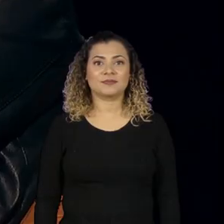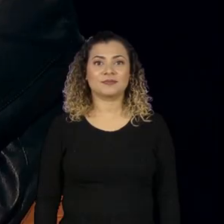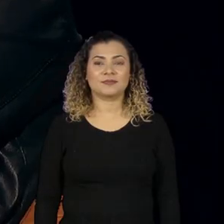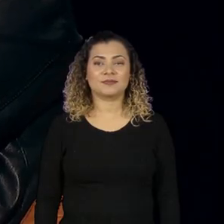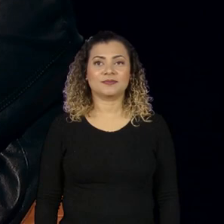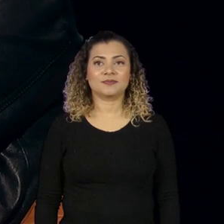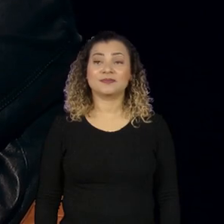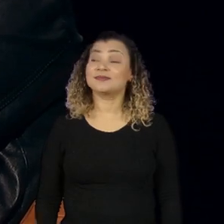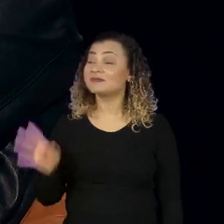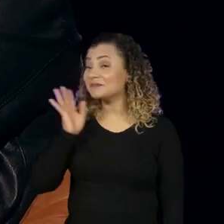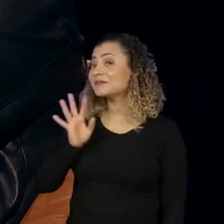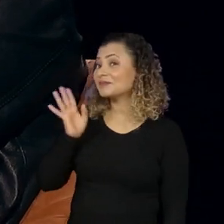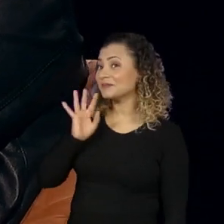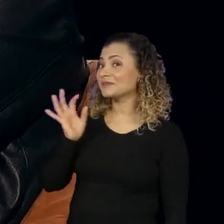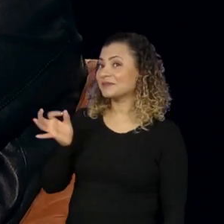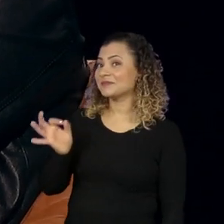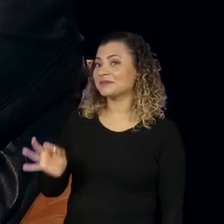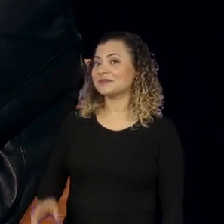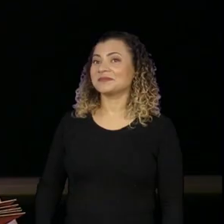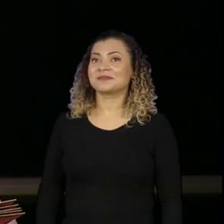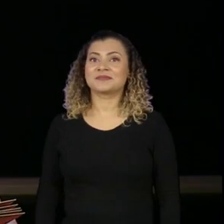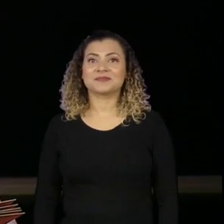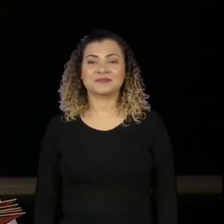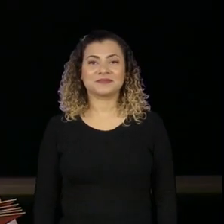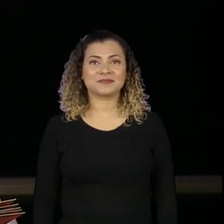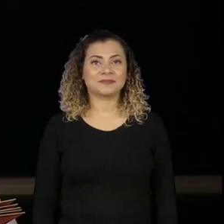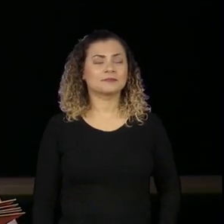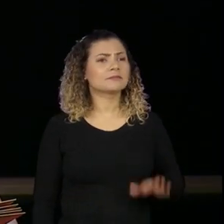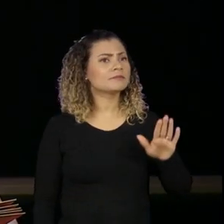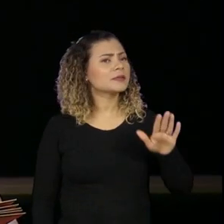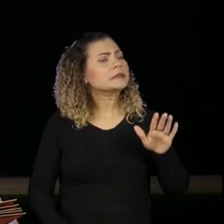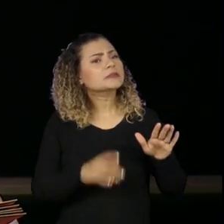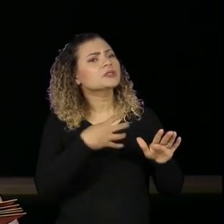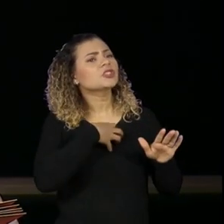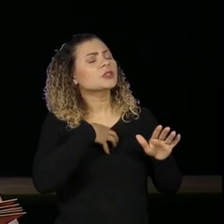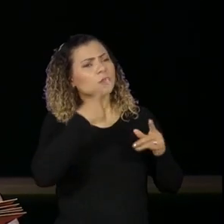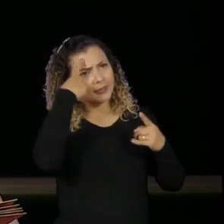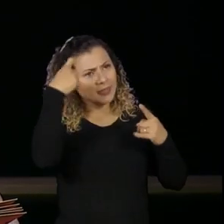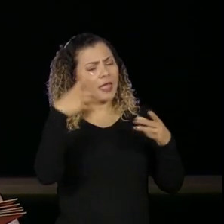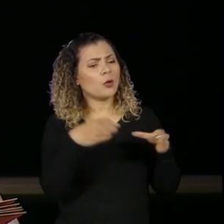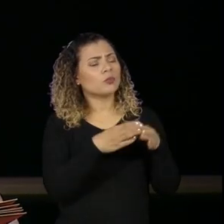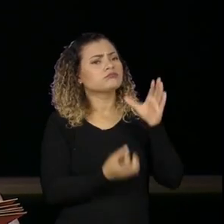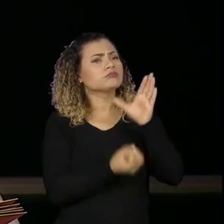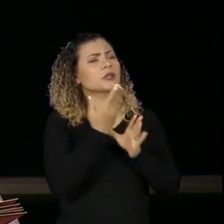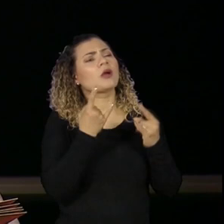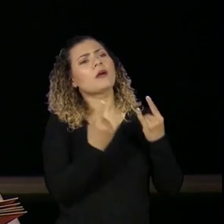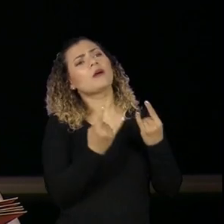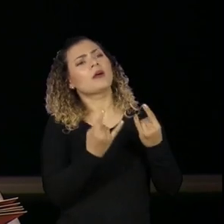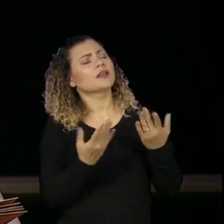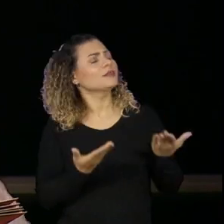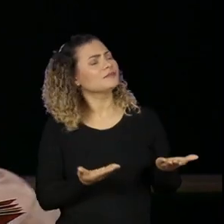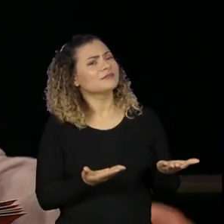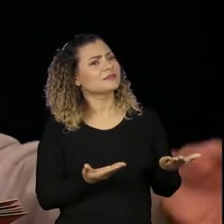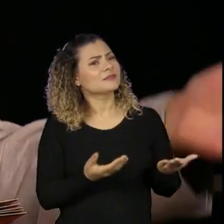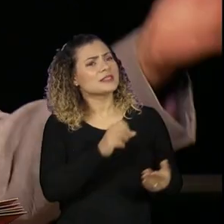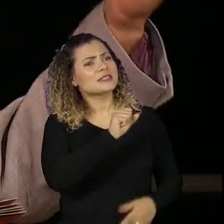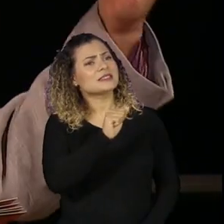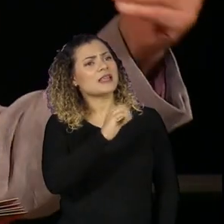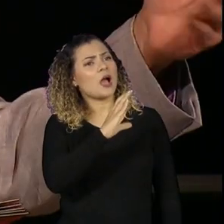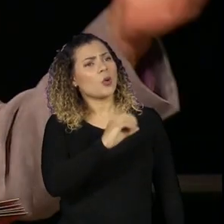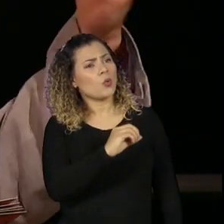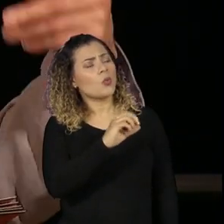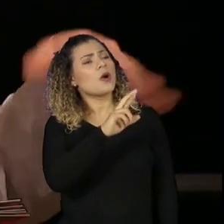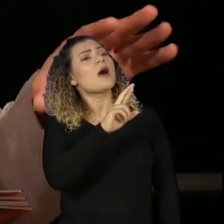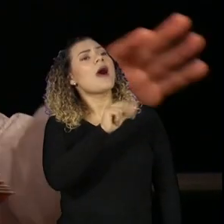Que legal. E aí, essa ideia de montar a banda Saco de Ratos já vinha lá